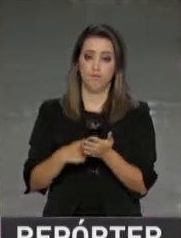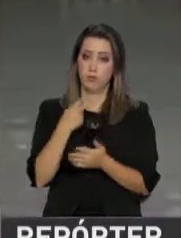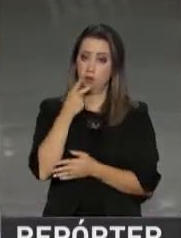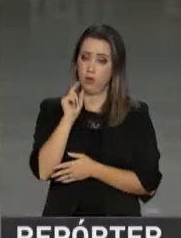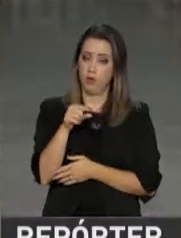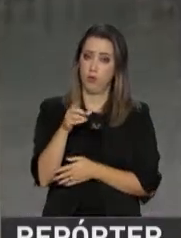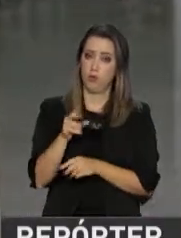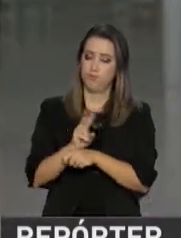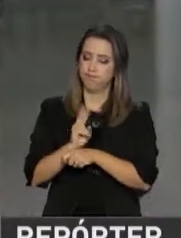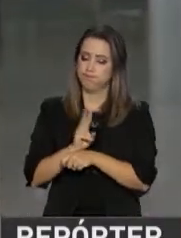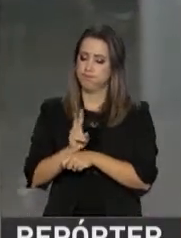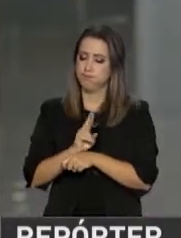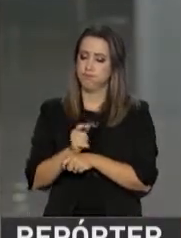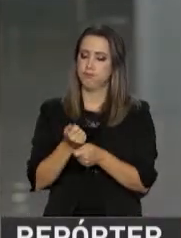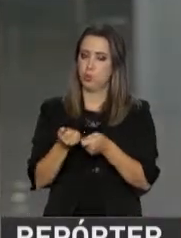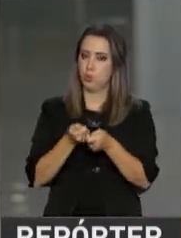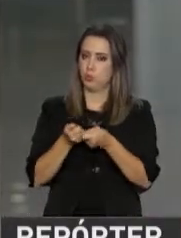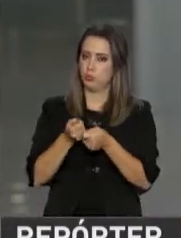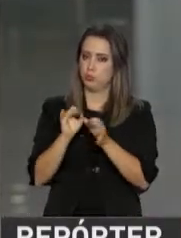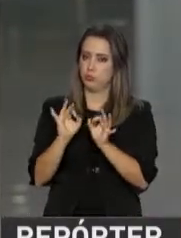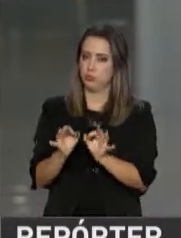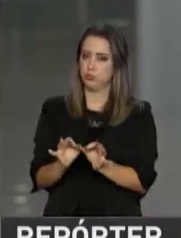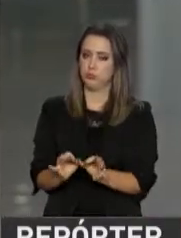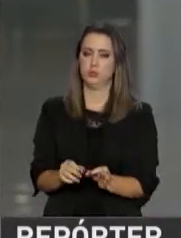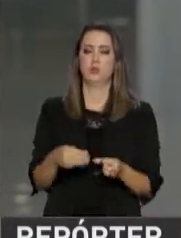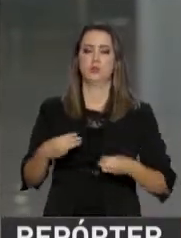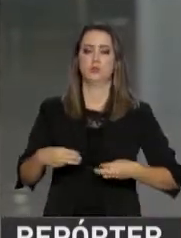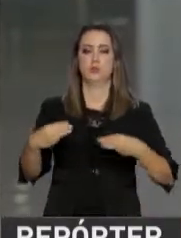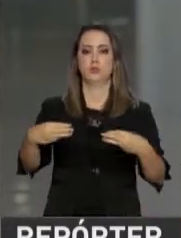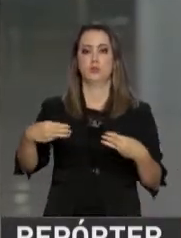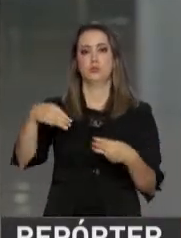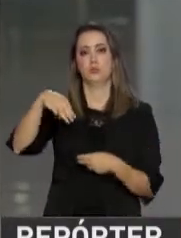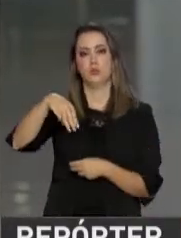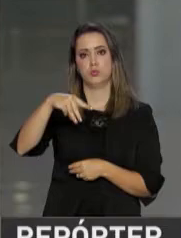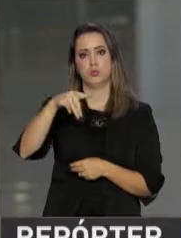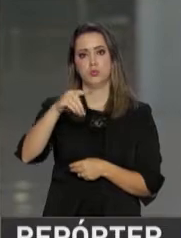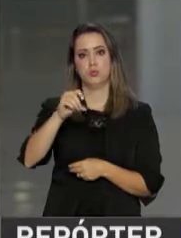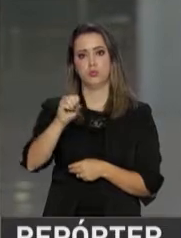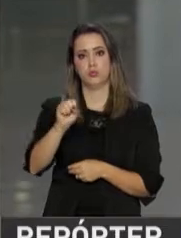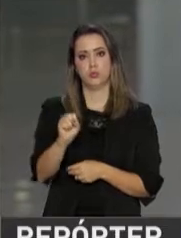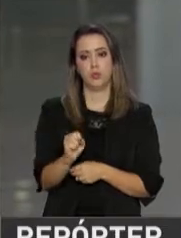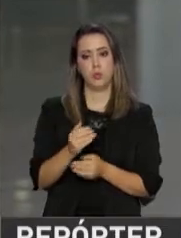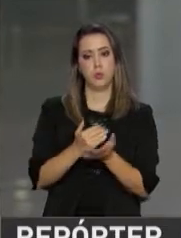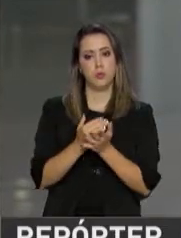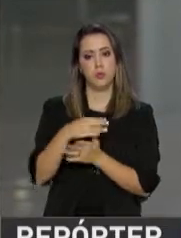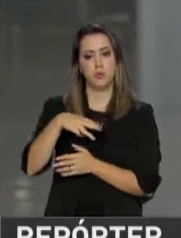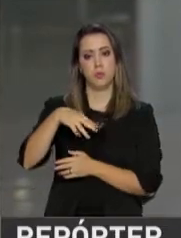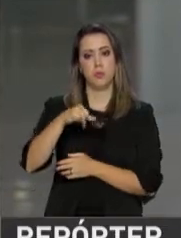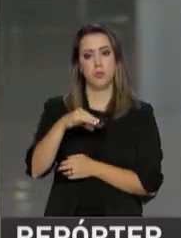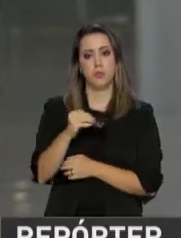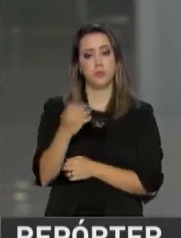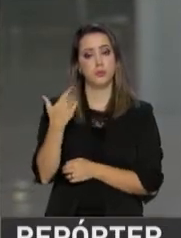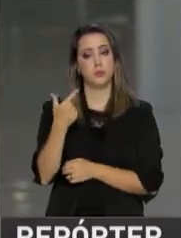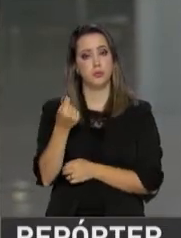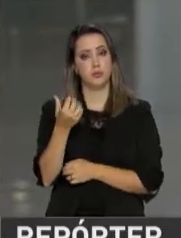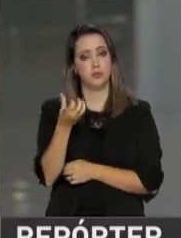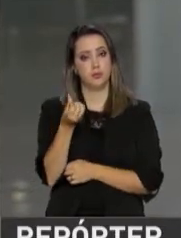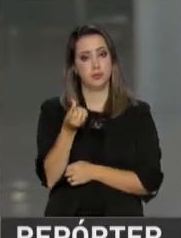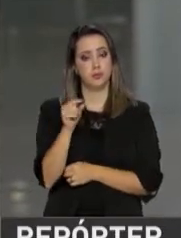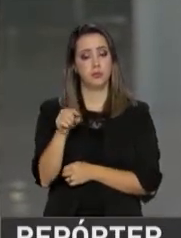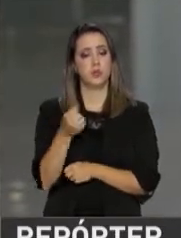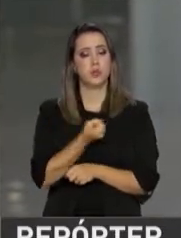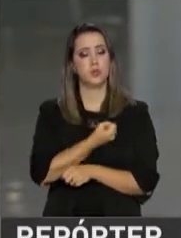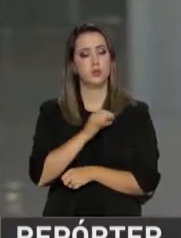chamado pente fino no bolsa família do ministério do desenvolvimento social vem fazendo no mês de maio de 2016 esses